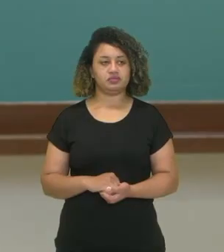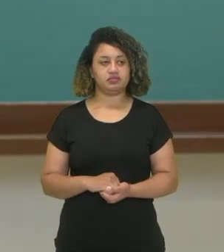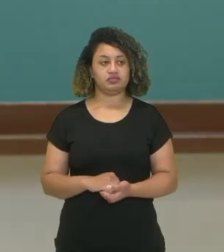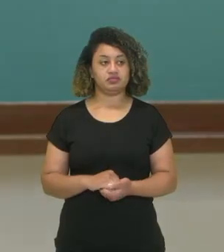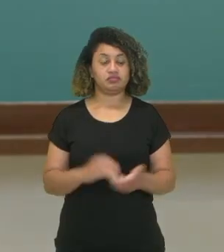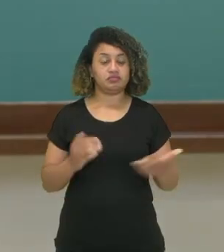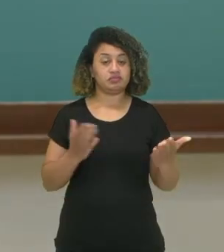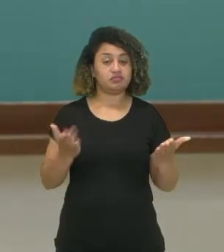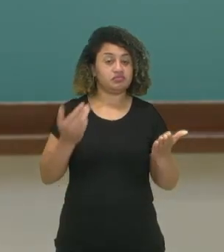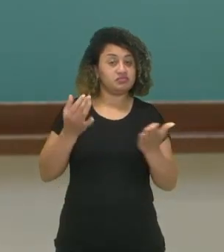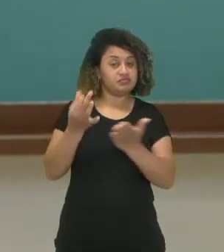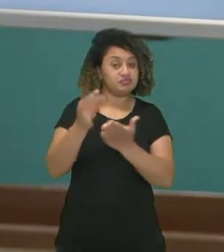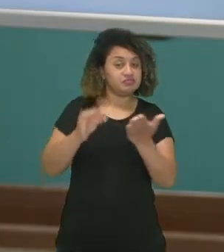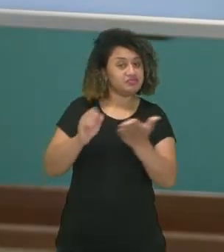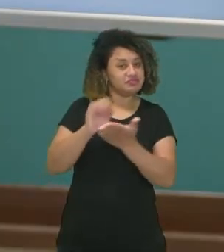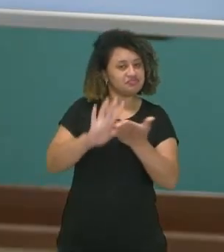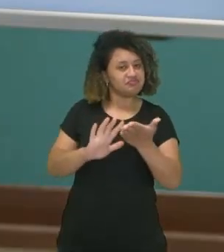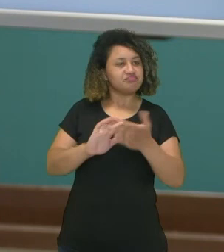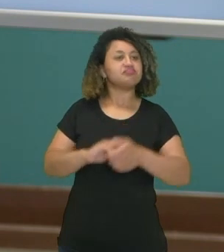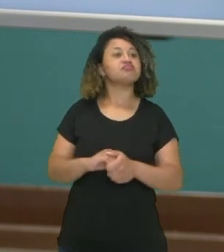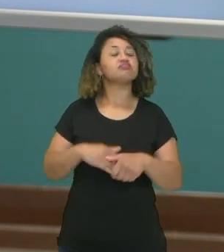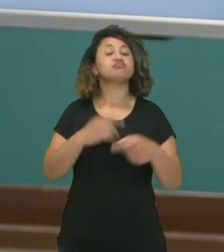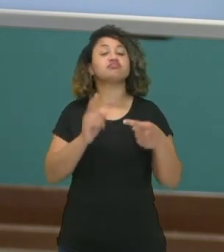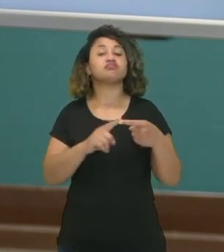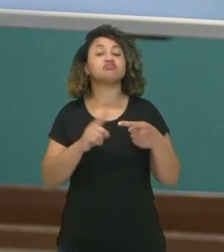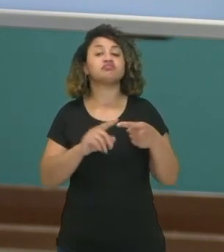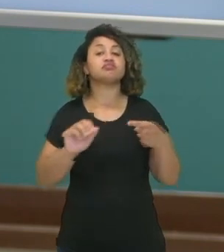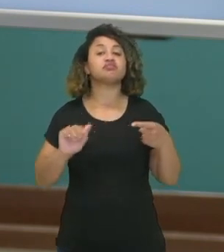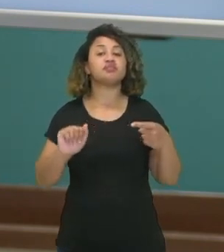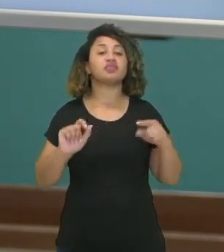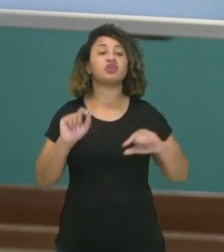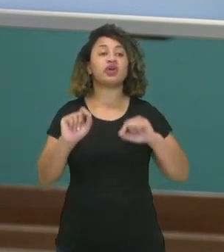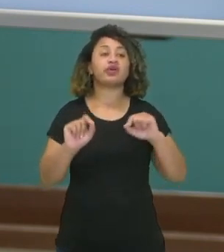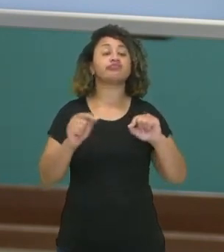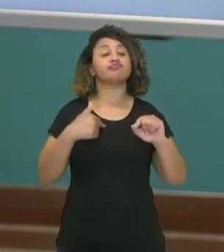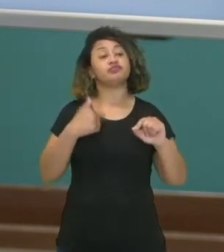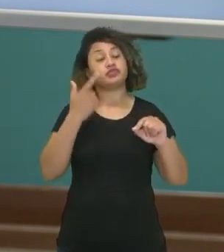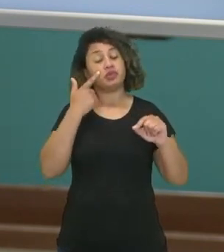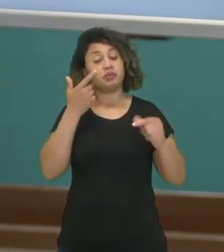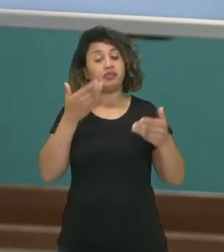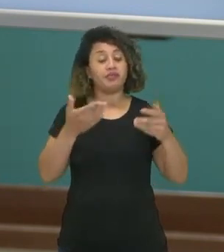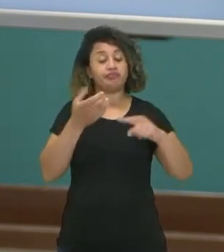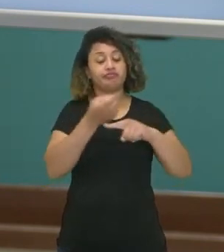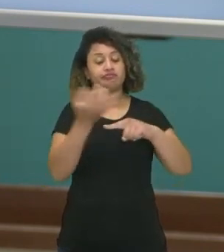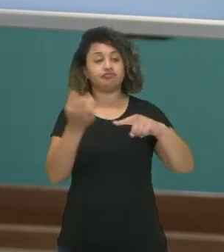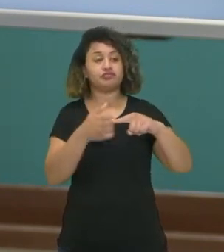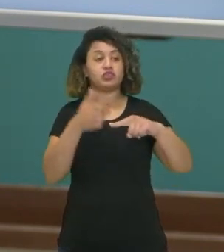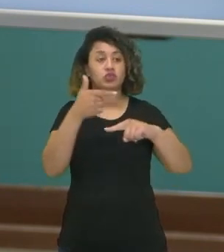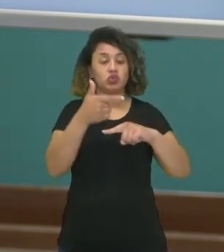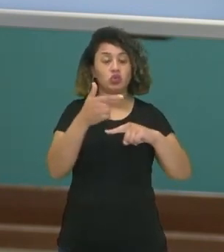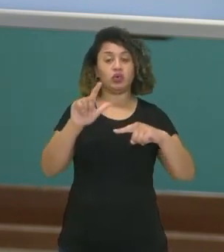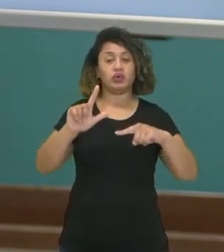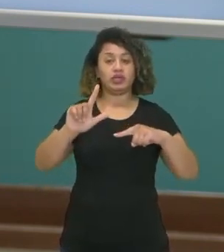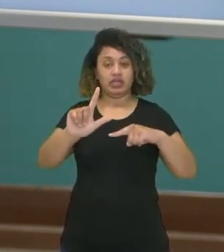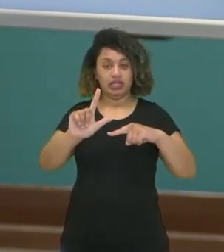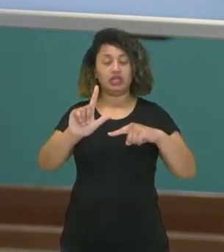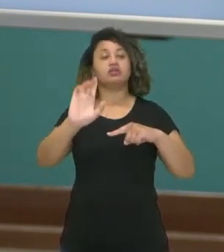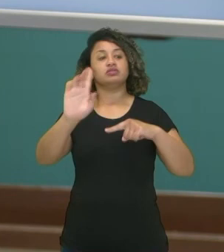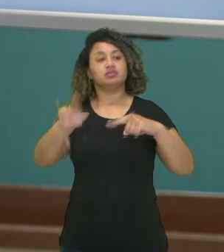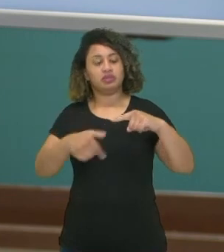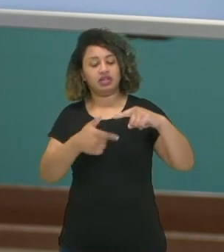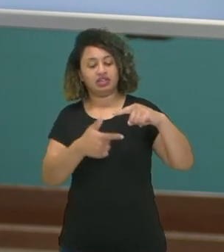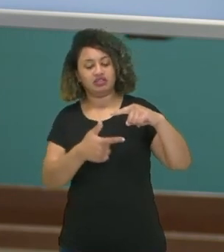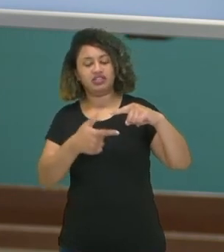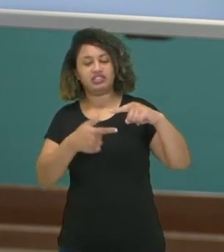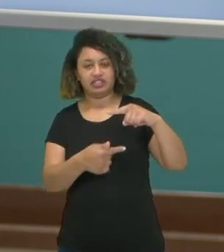Vamos lá, então. Na letra A, eu vou fazer uma proporção de 2 litros para 27,